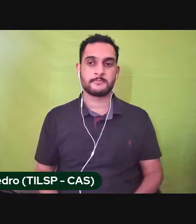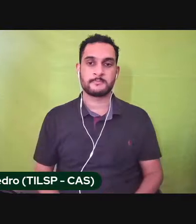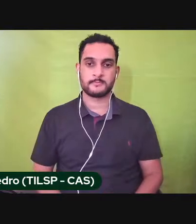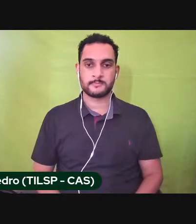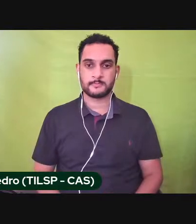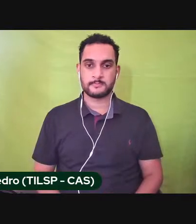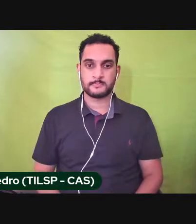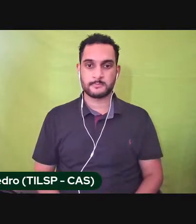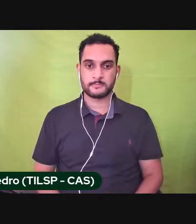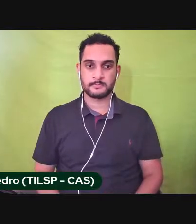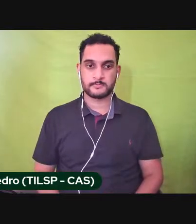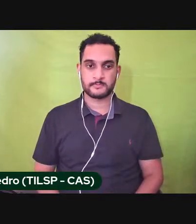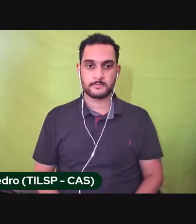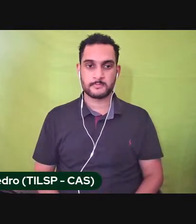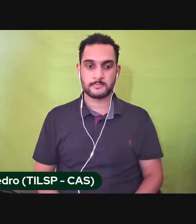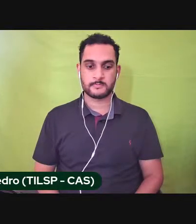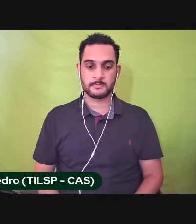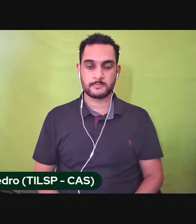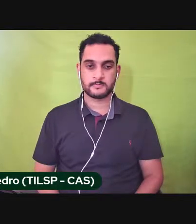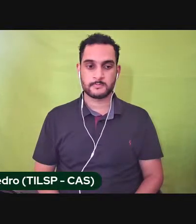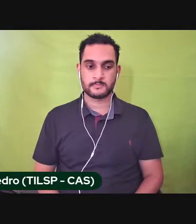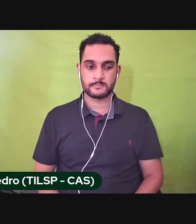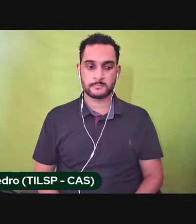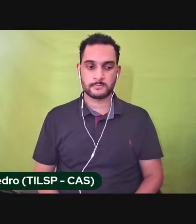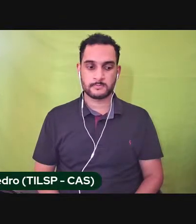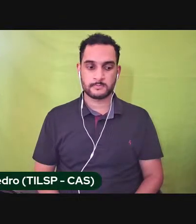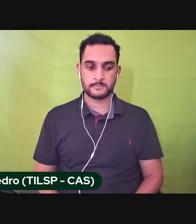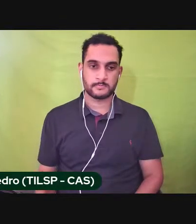é? De fazê-lo.